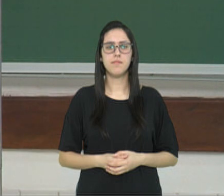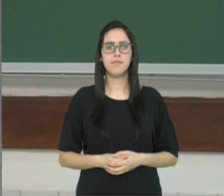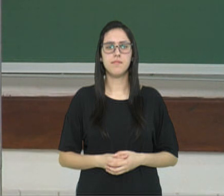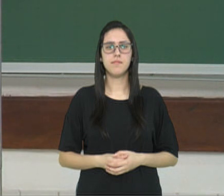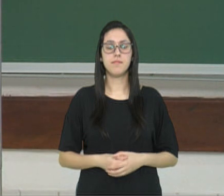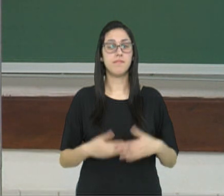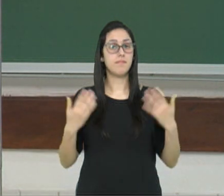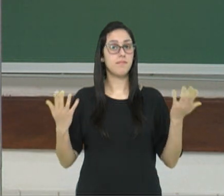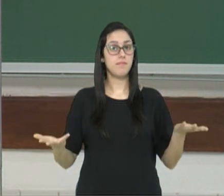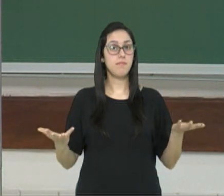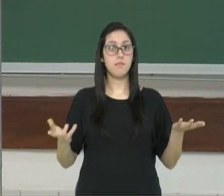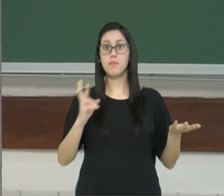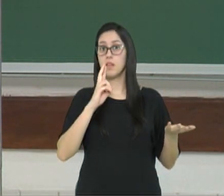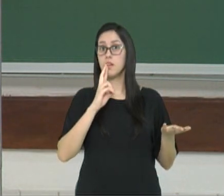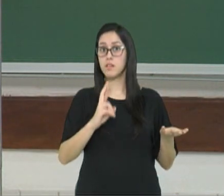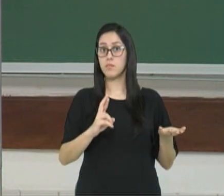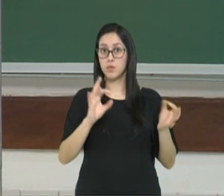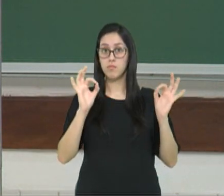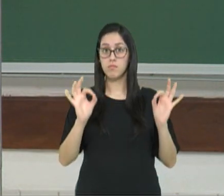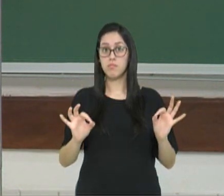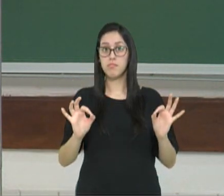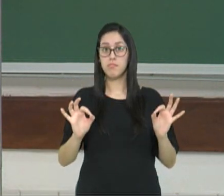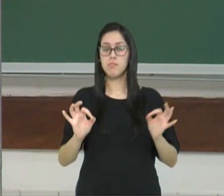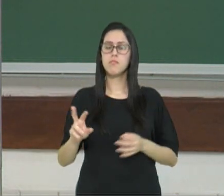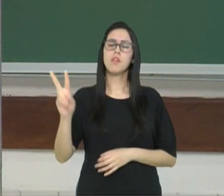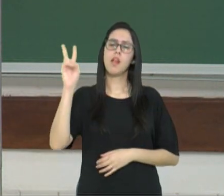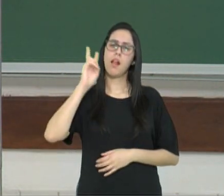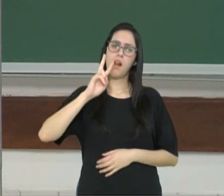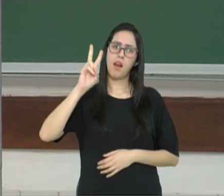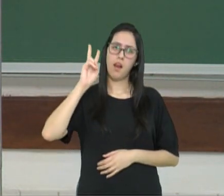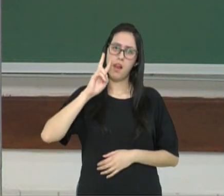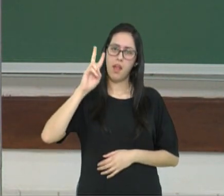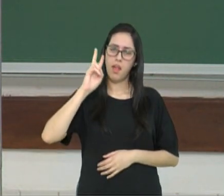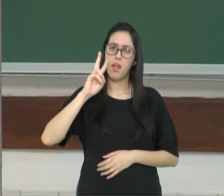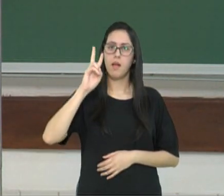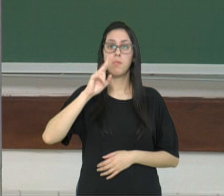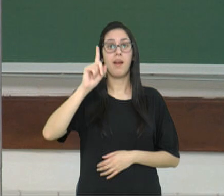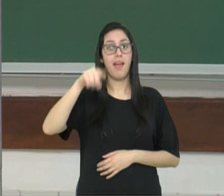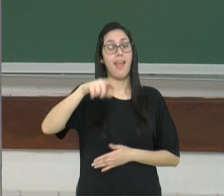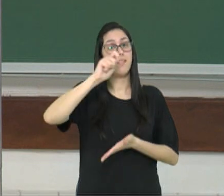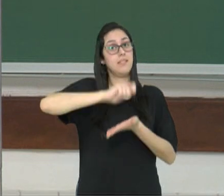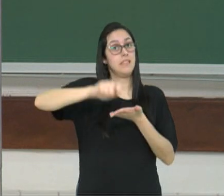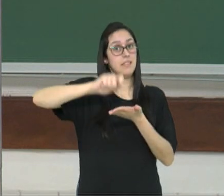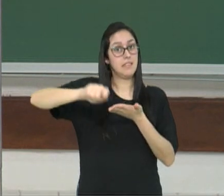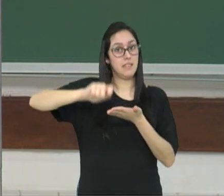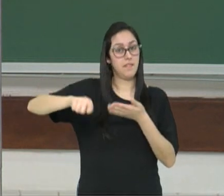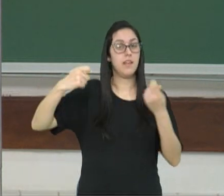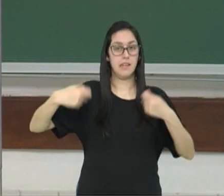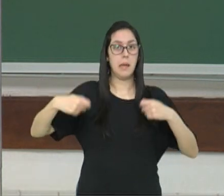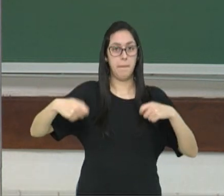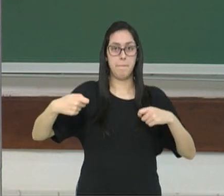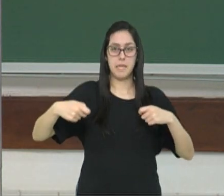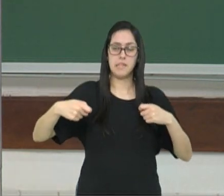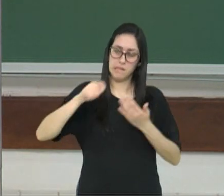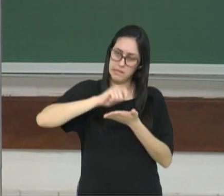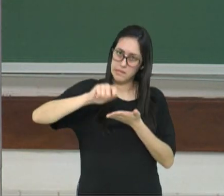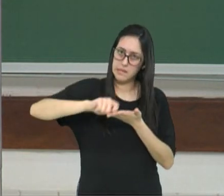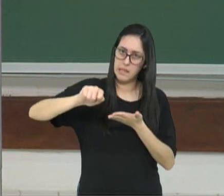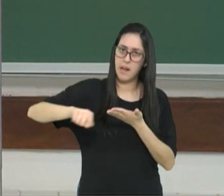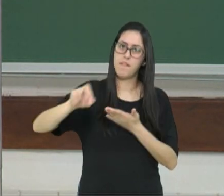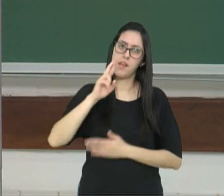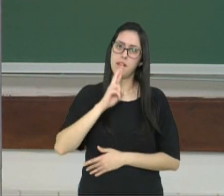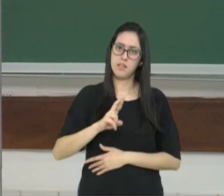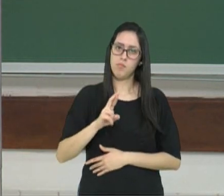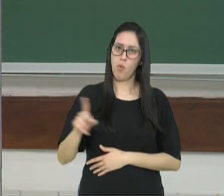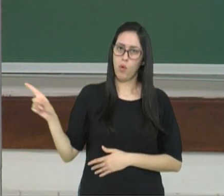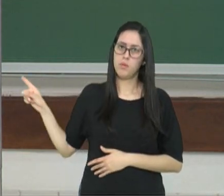Então, pessoal, respondido? Vamos lembrar sempre que essa é uma questão discursiva, é uma questão que você tem que escrever o texto. Ou seja, o texto que